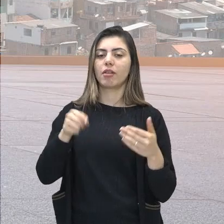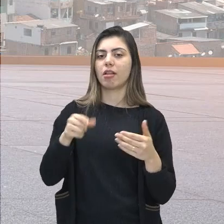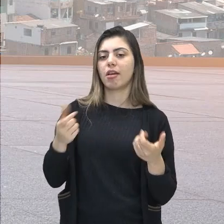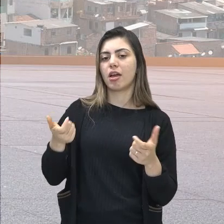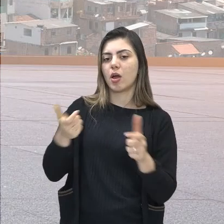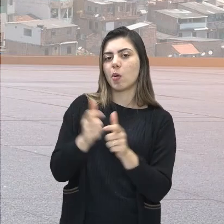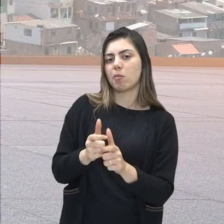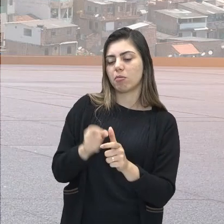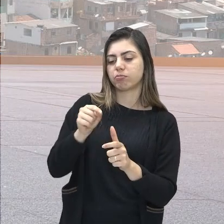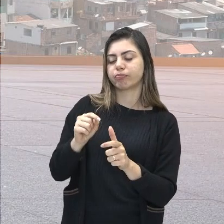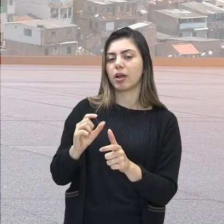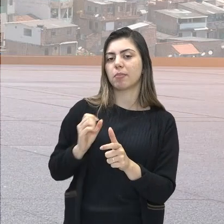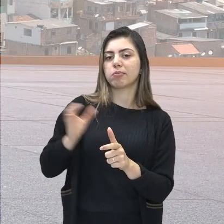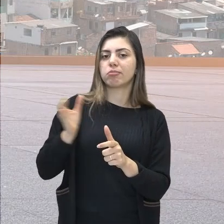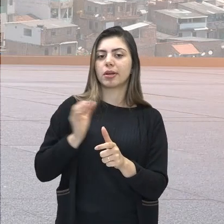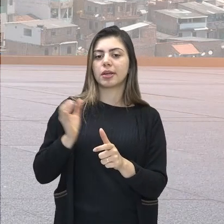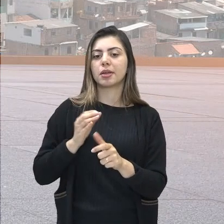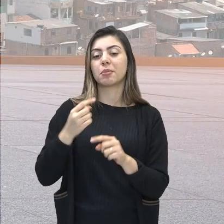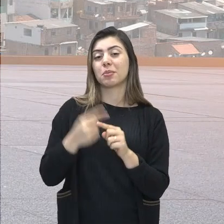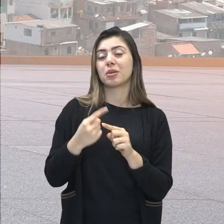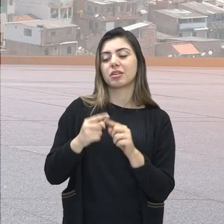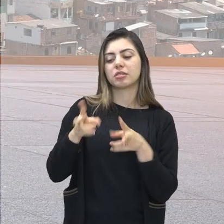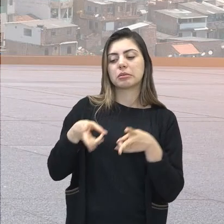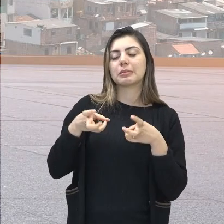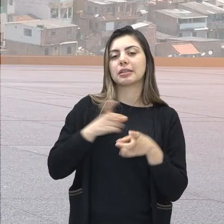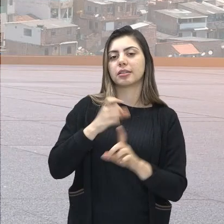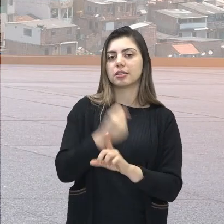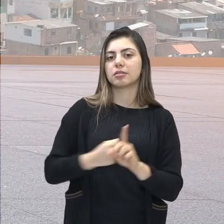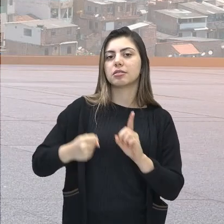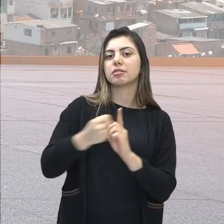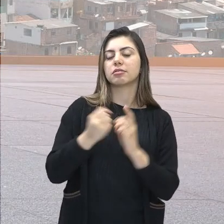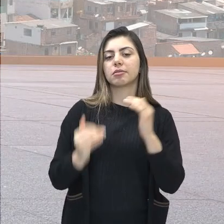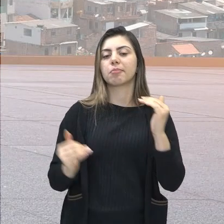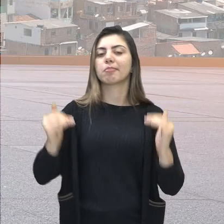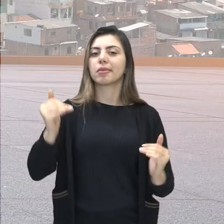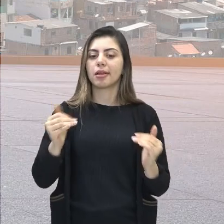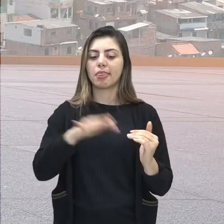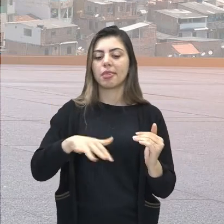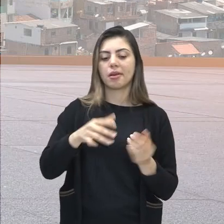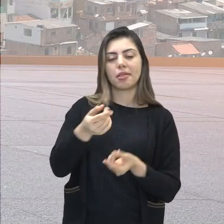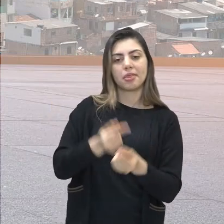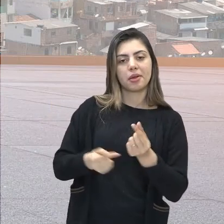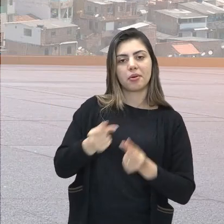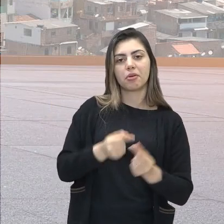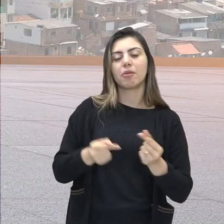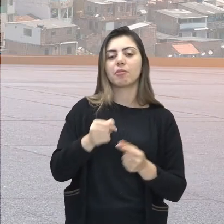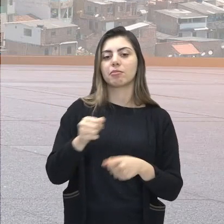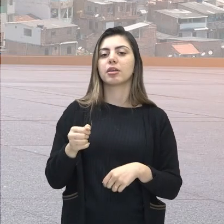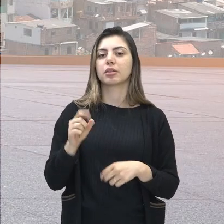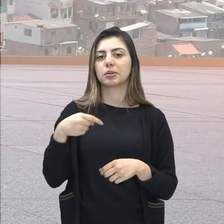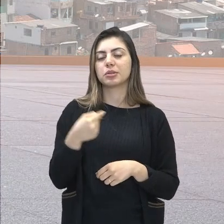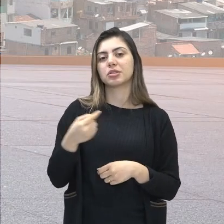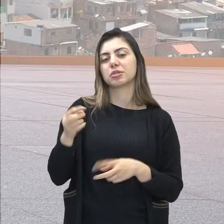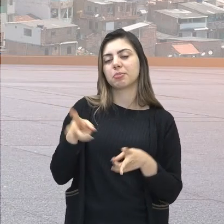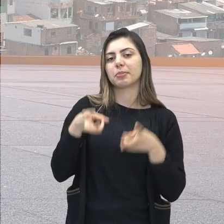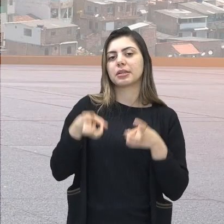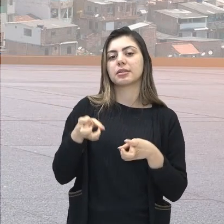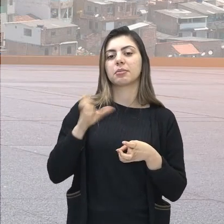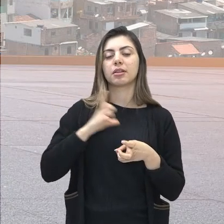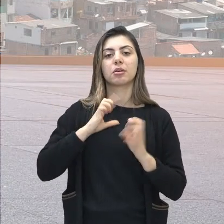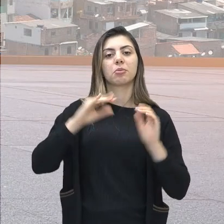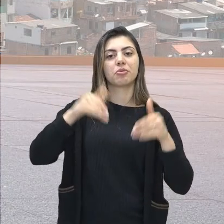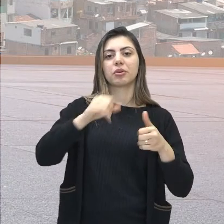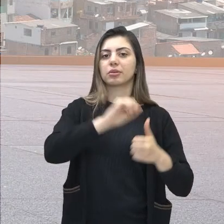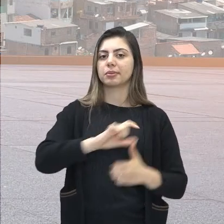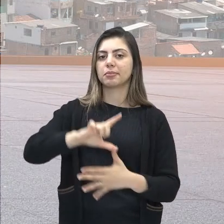para a gente observar essa questão das desigualdades socioeconômicas, socioespaciais vivenciadas aqui na